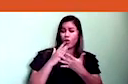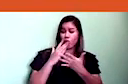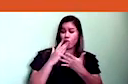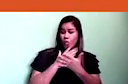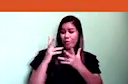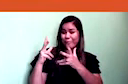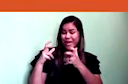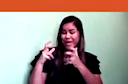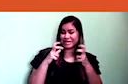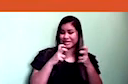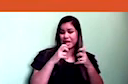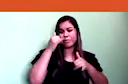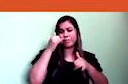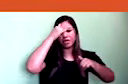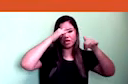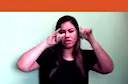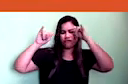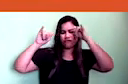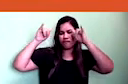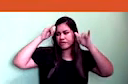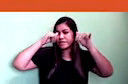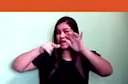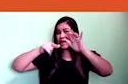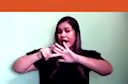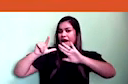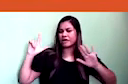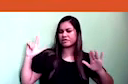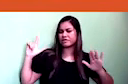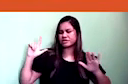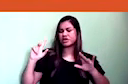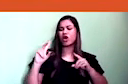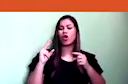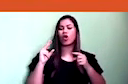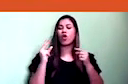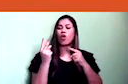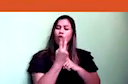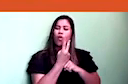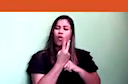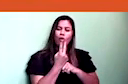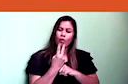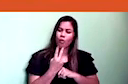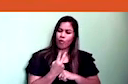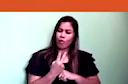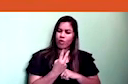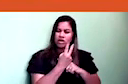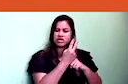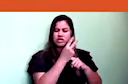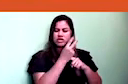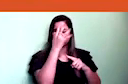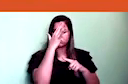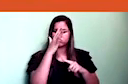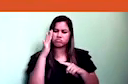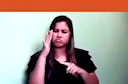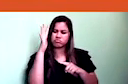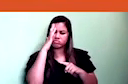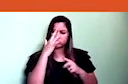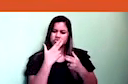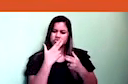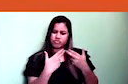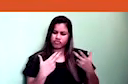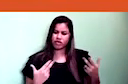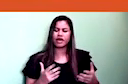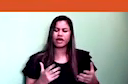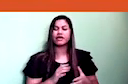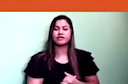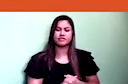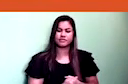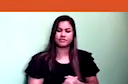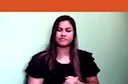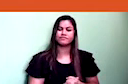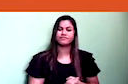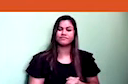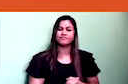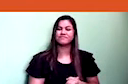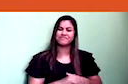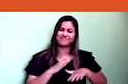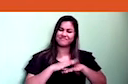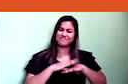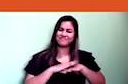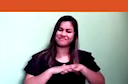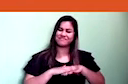colocar, com vigilância dos pensamentos automáticos, distorções de pensamentos. Faça atividades prazerosas na sua